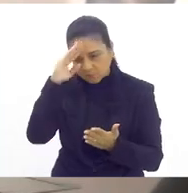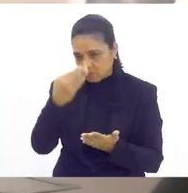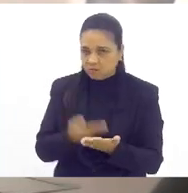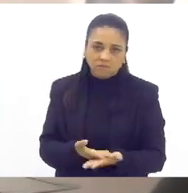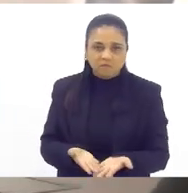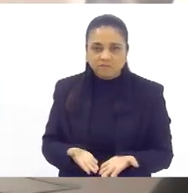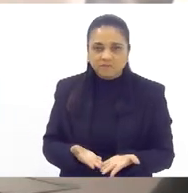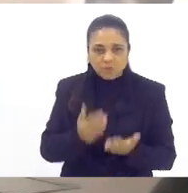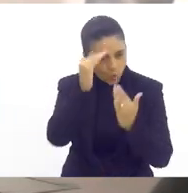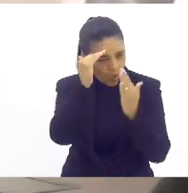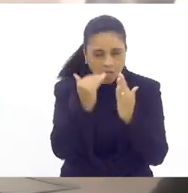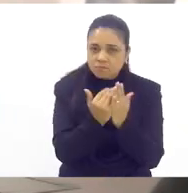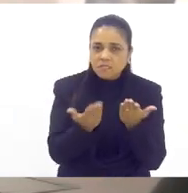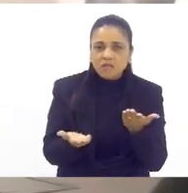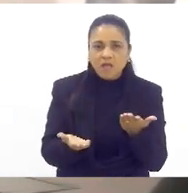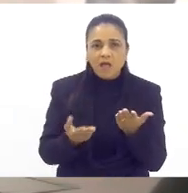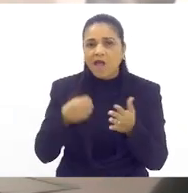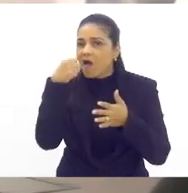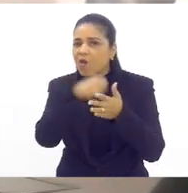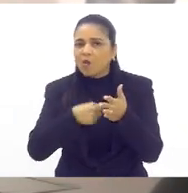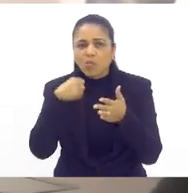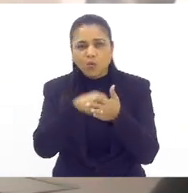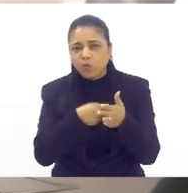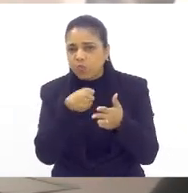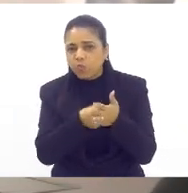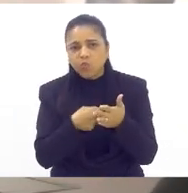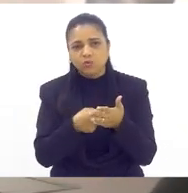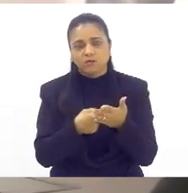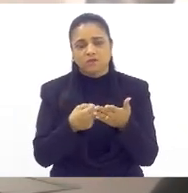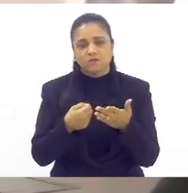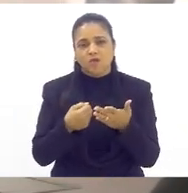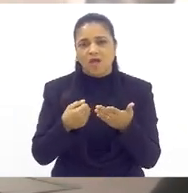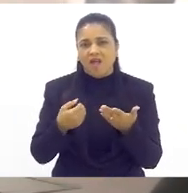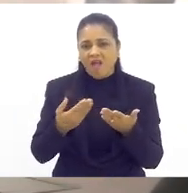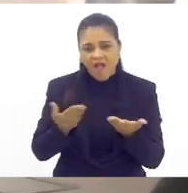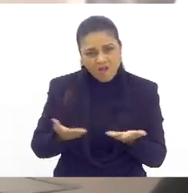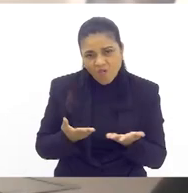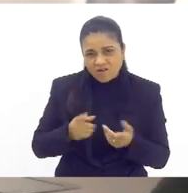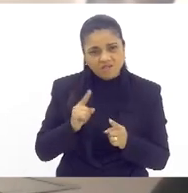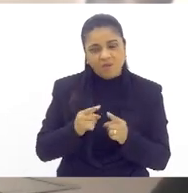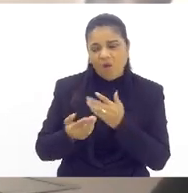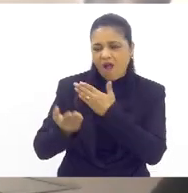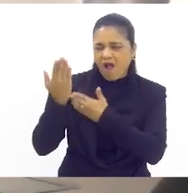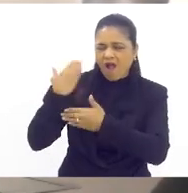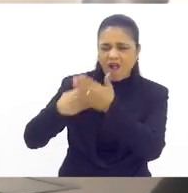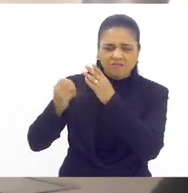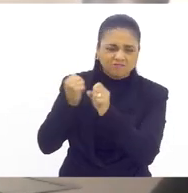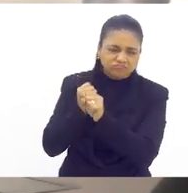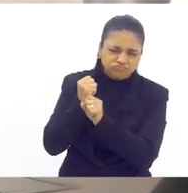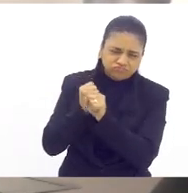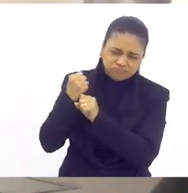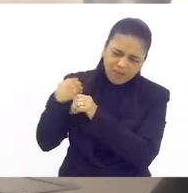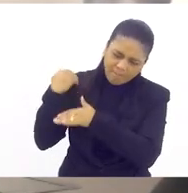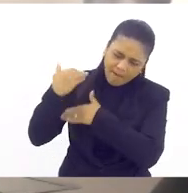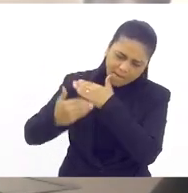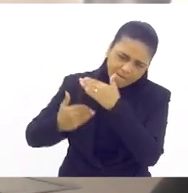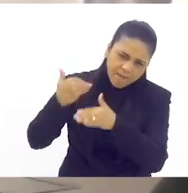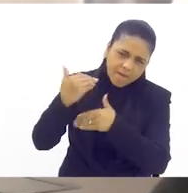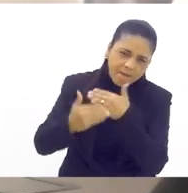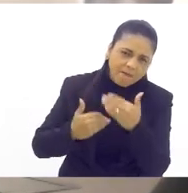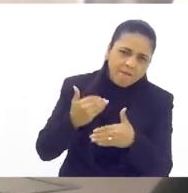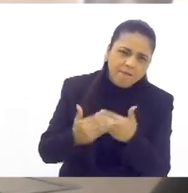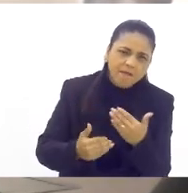a toda a nossa luta né que não é de agora é de anos é não tá sendo